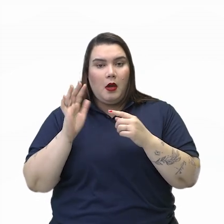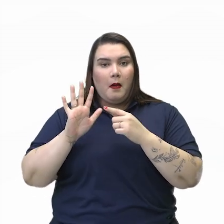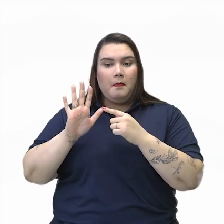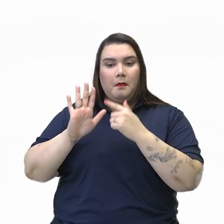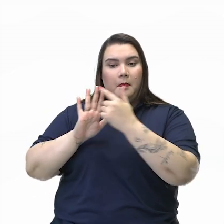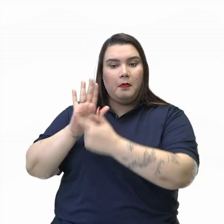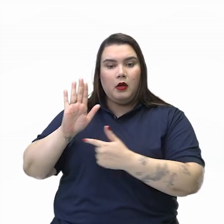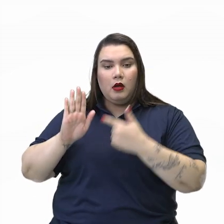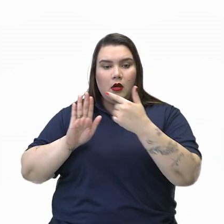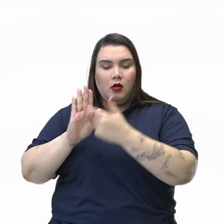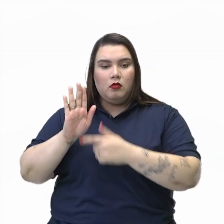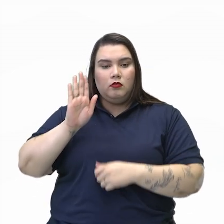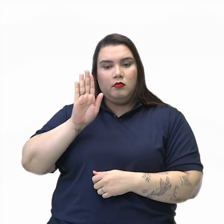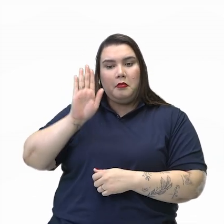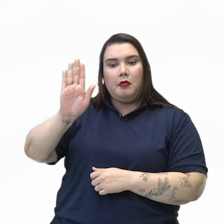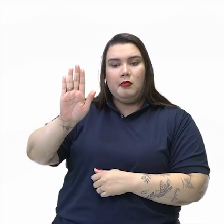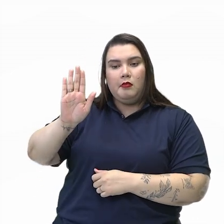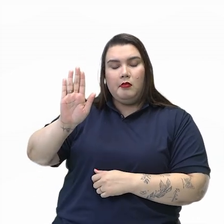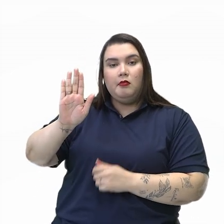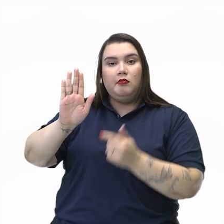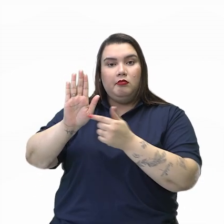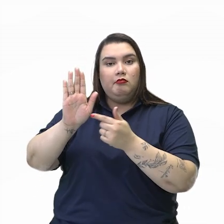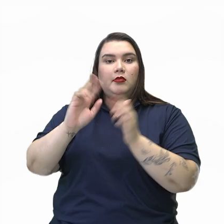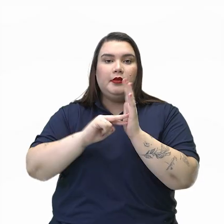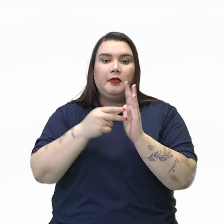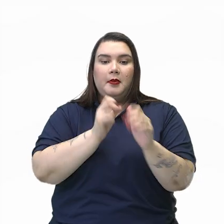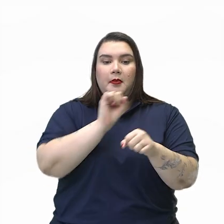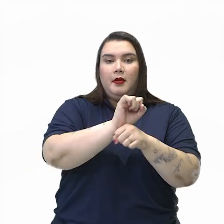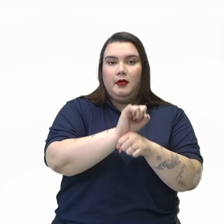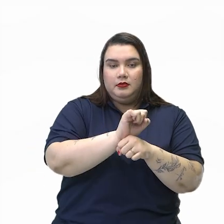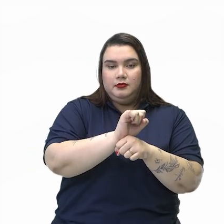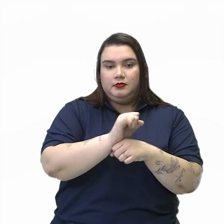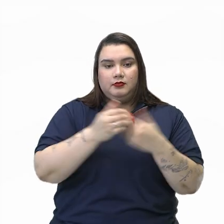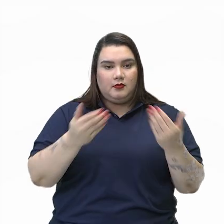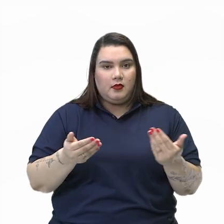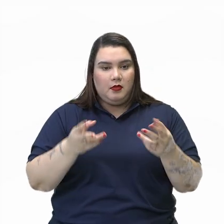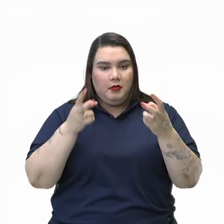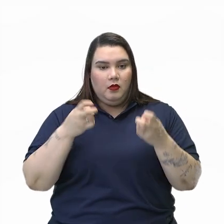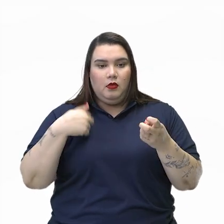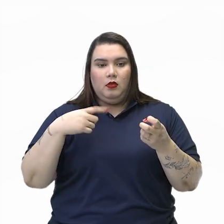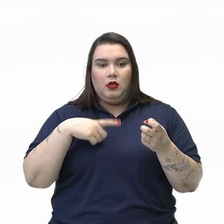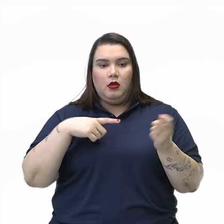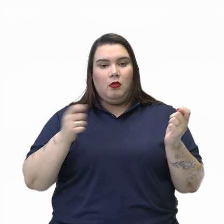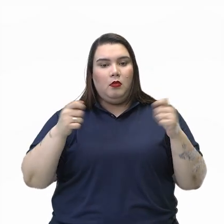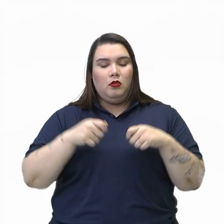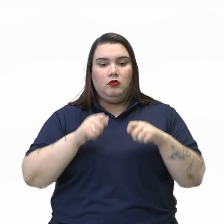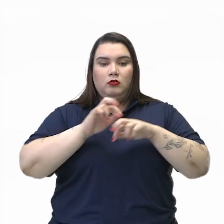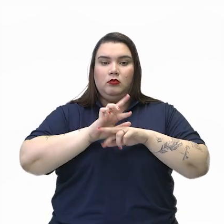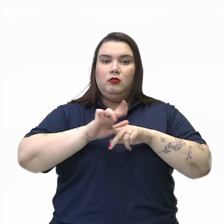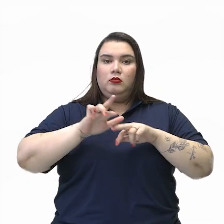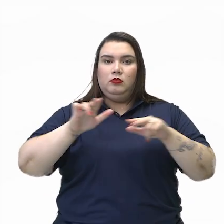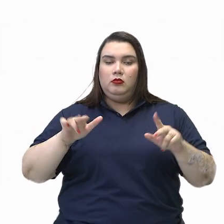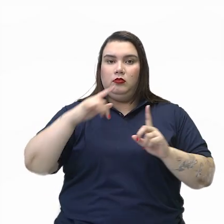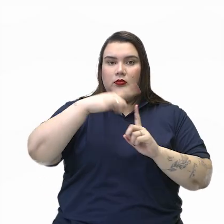uma mão pode estar ali trazendo esse significado de pare. Então, eu tenho formas diferentes que